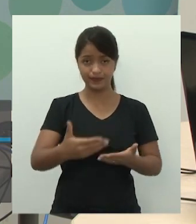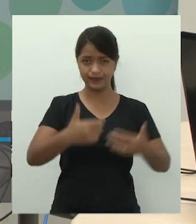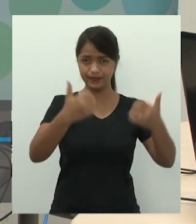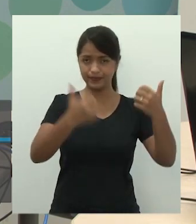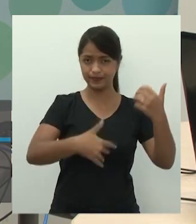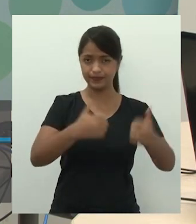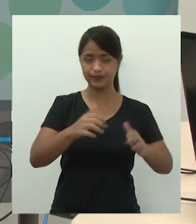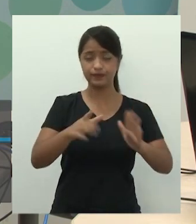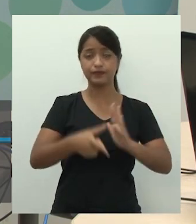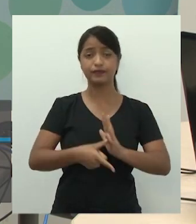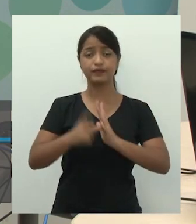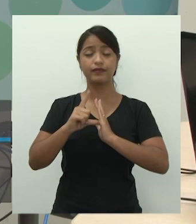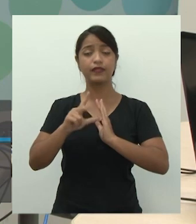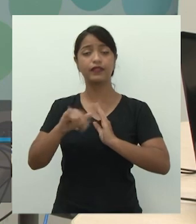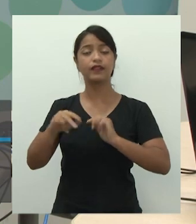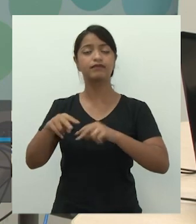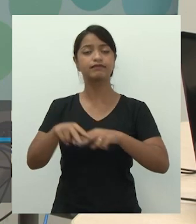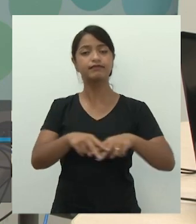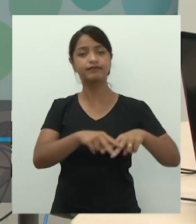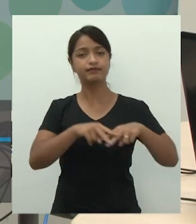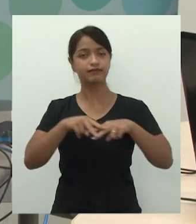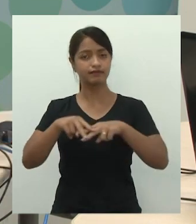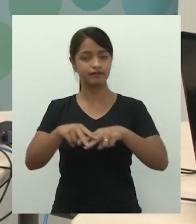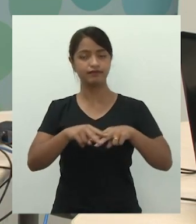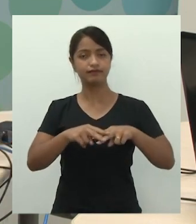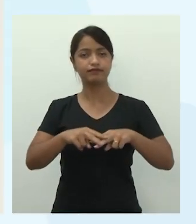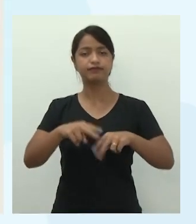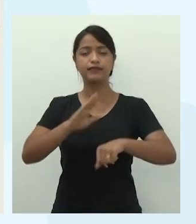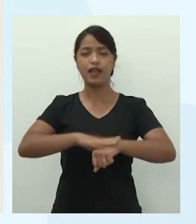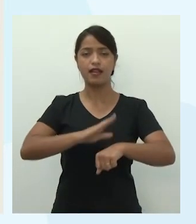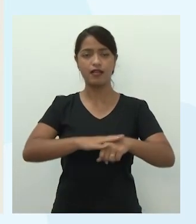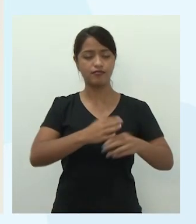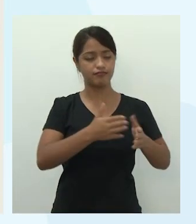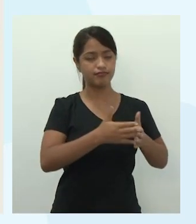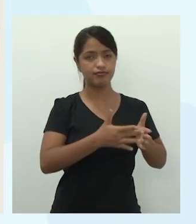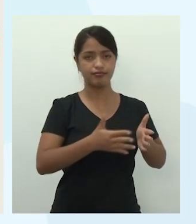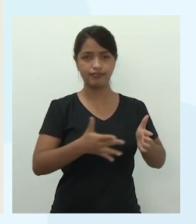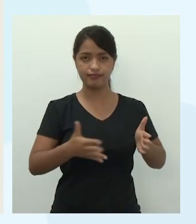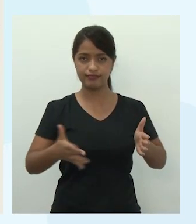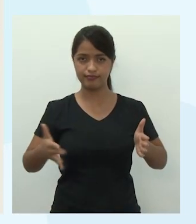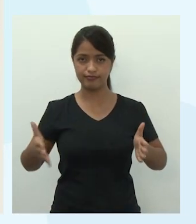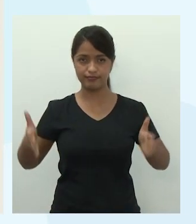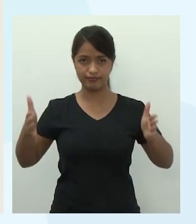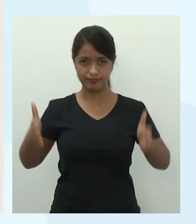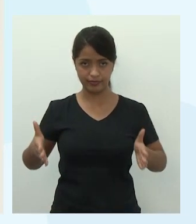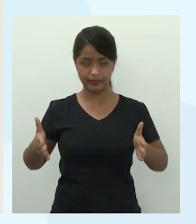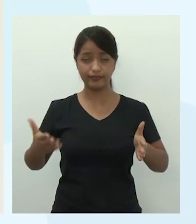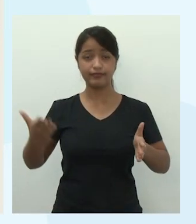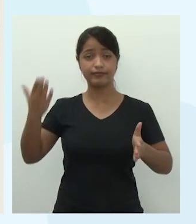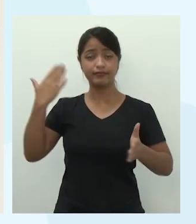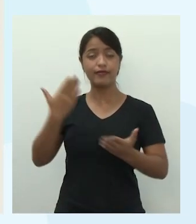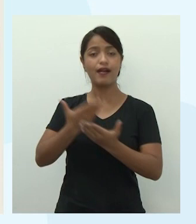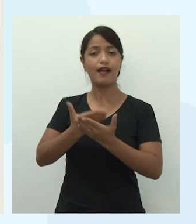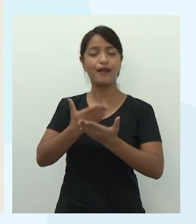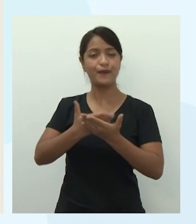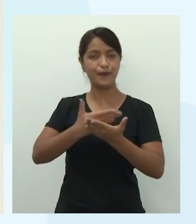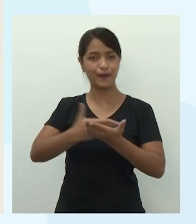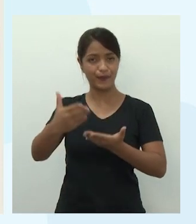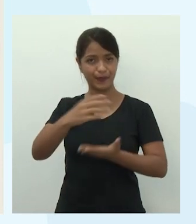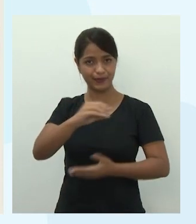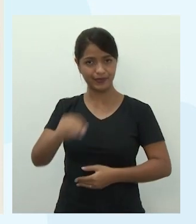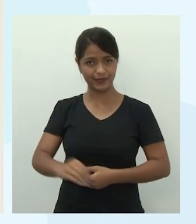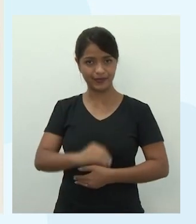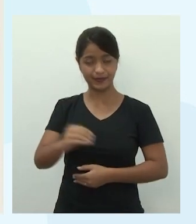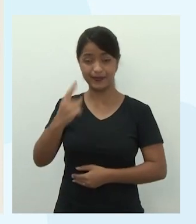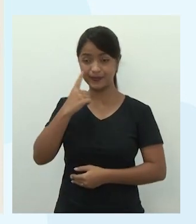uma breve retomada de uma linha do tempo que foi apresentada nas nossas primeiras aulas aqui no Centro de Mídias, né?